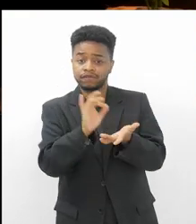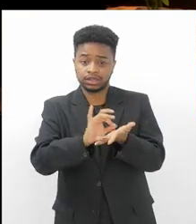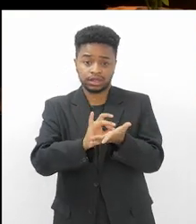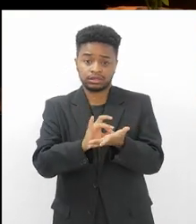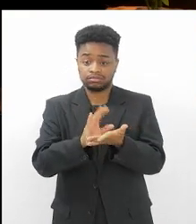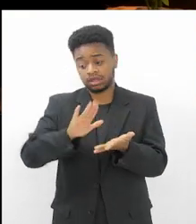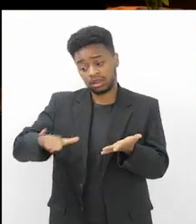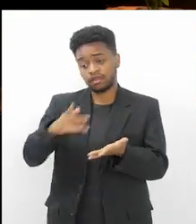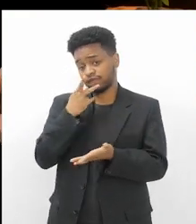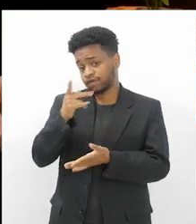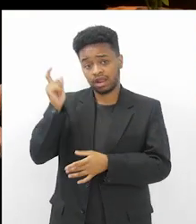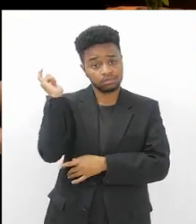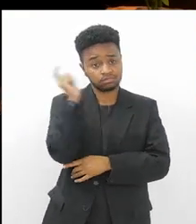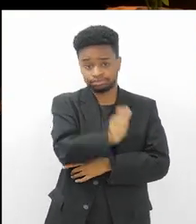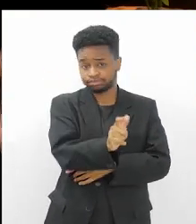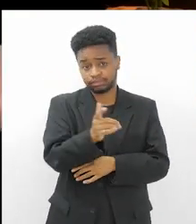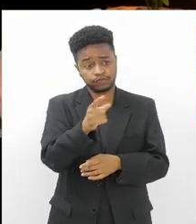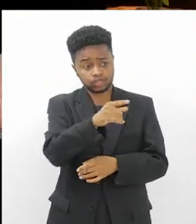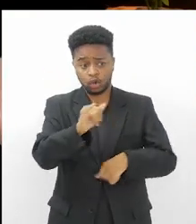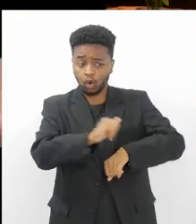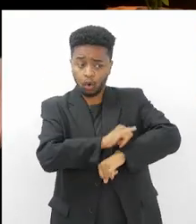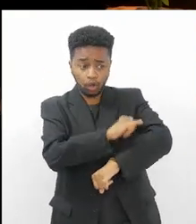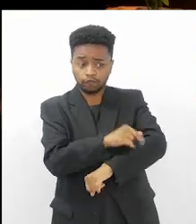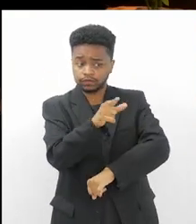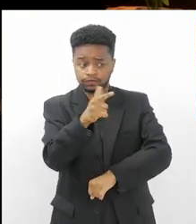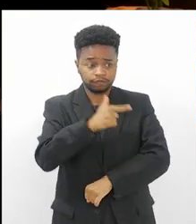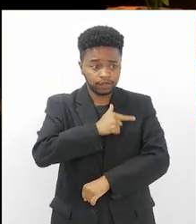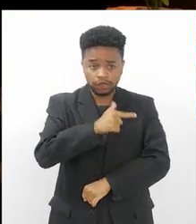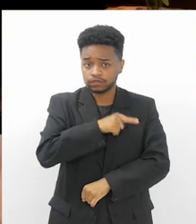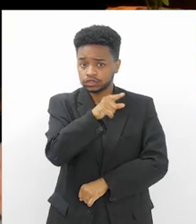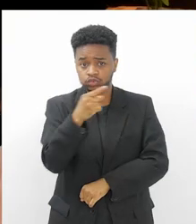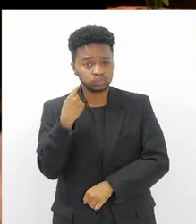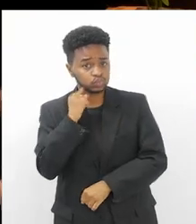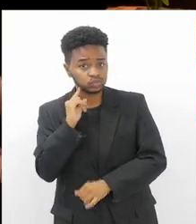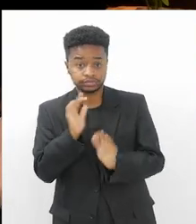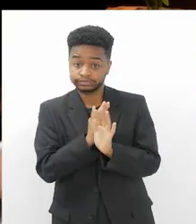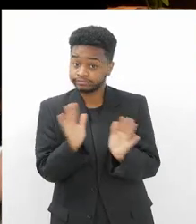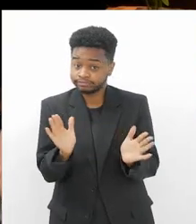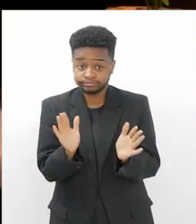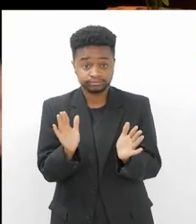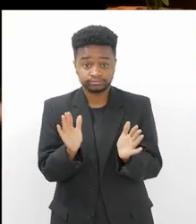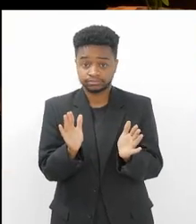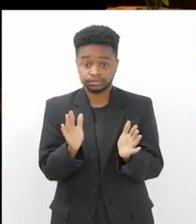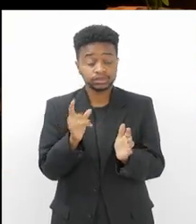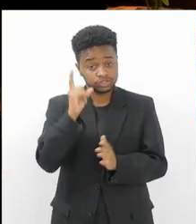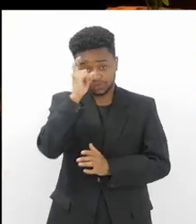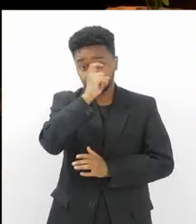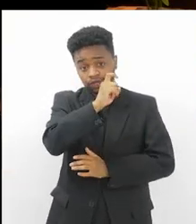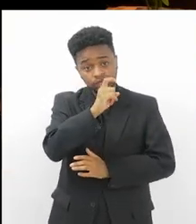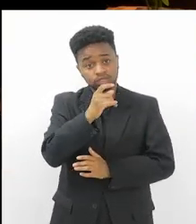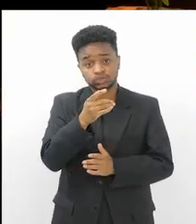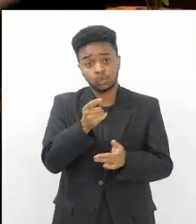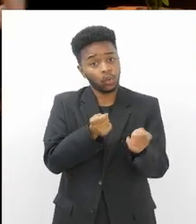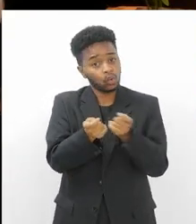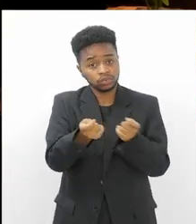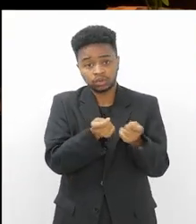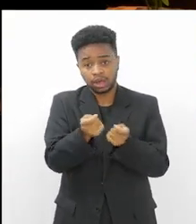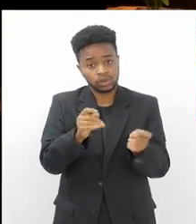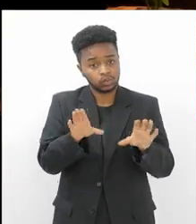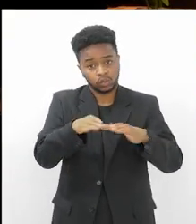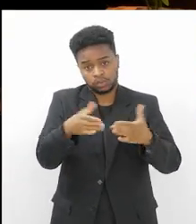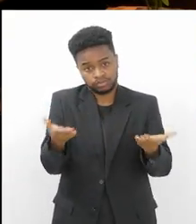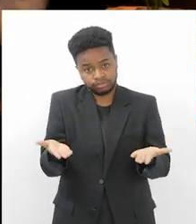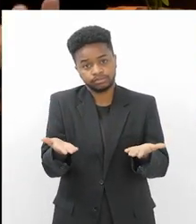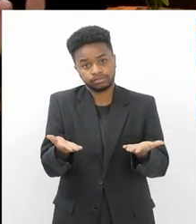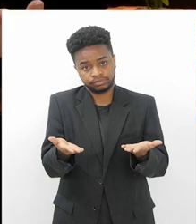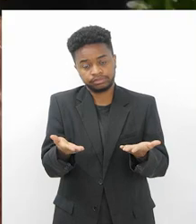criança chega e diz, você está gordo, você está feio, você está sujo. E isso é muito difícil de você conter um